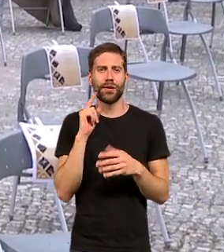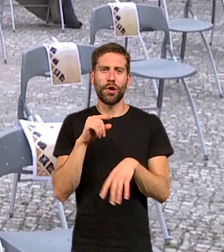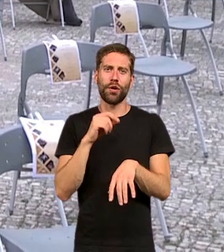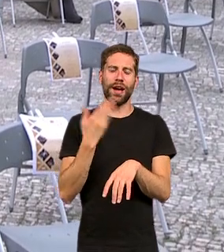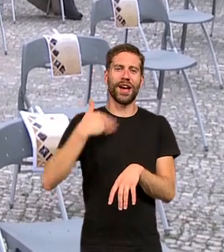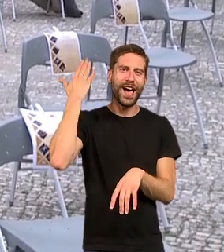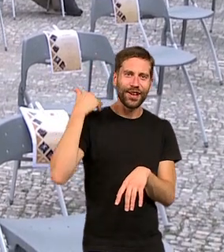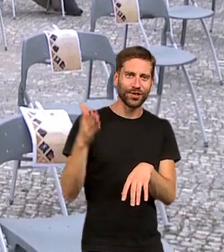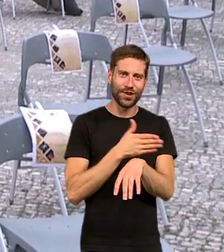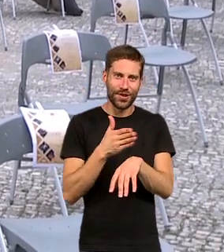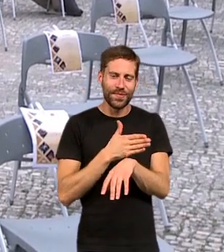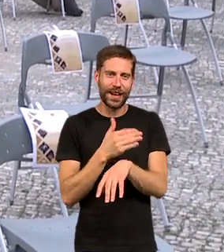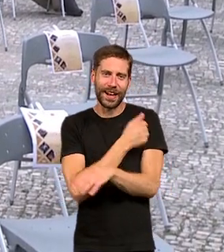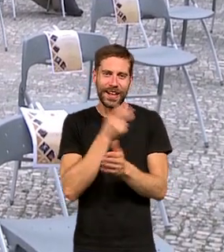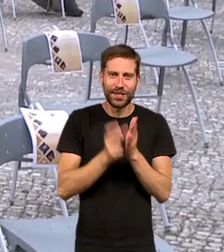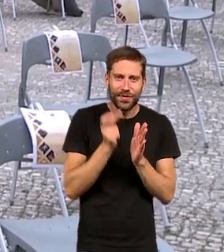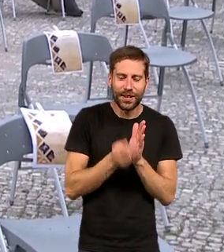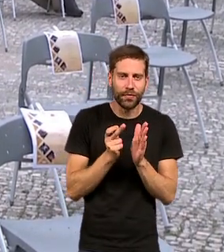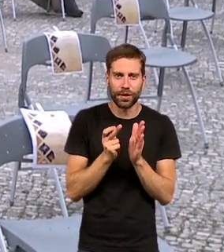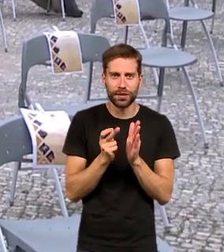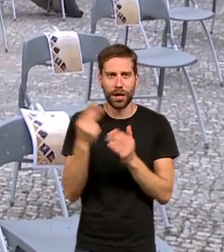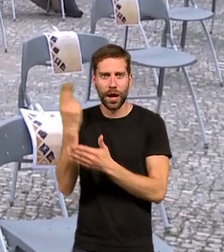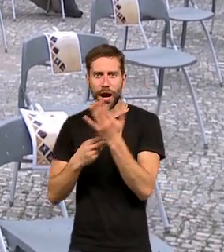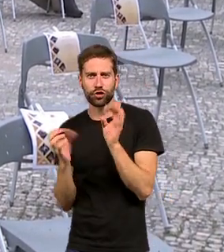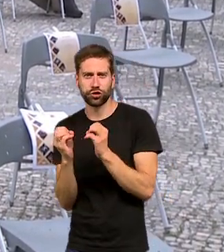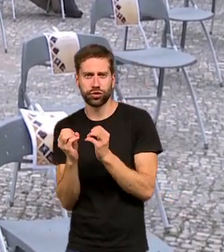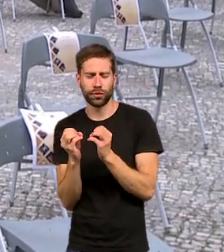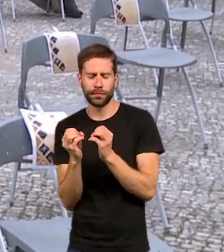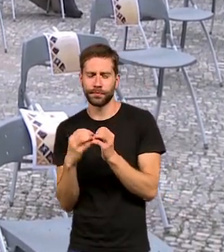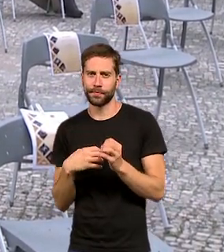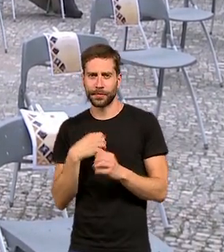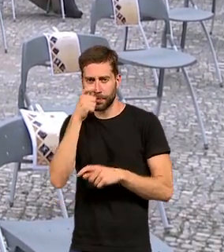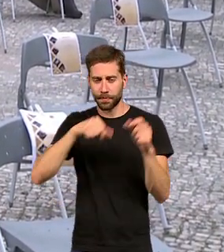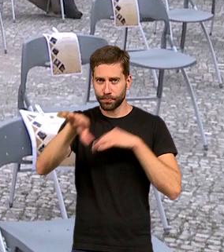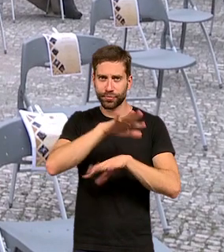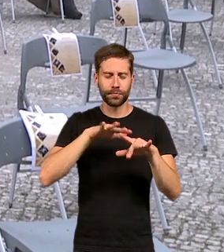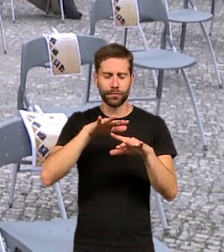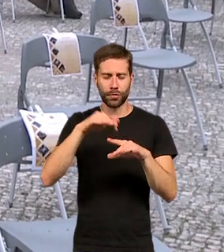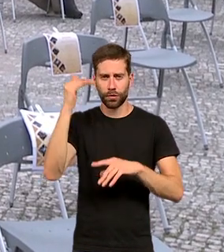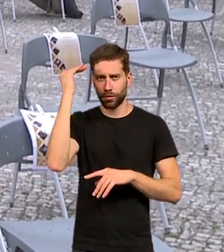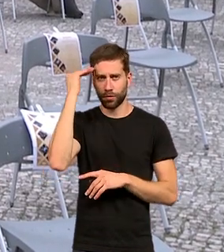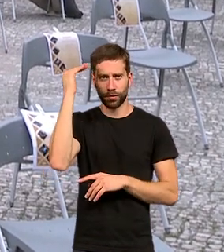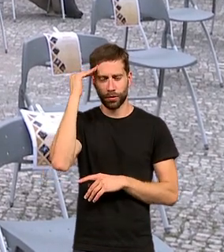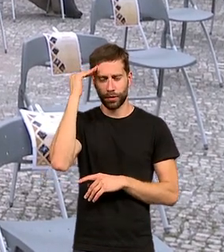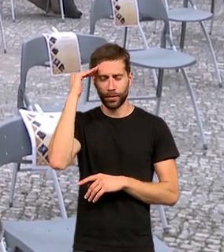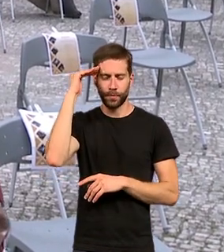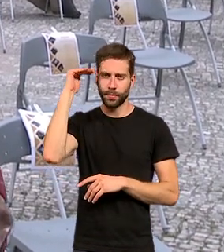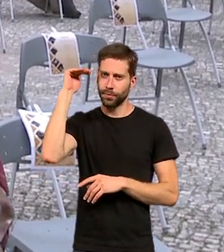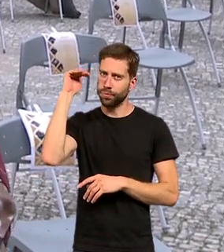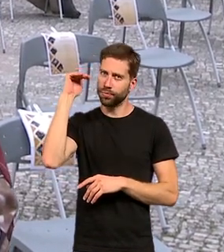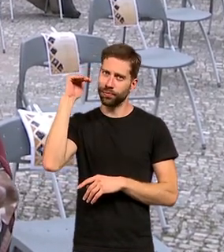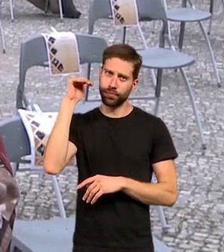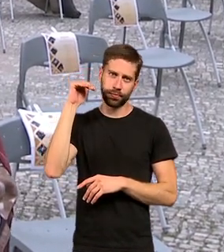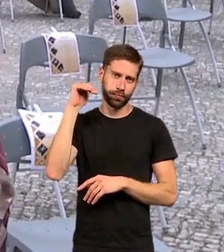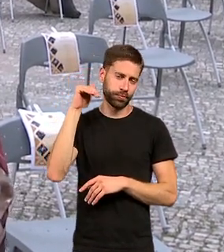tempo de confinamento. Se não fosse a arte, eu penso que as pessoas, a saúde mental das